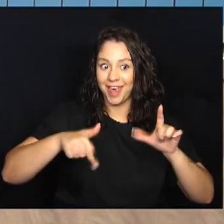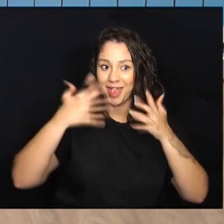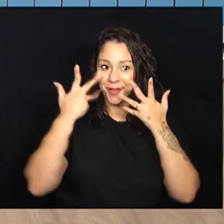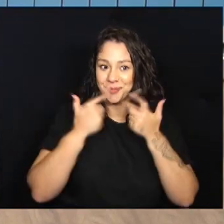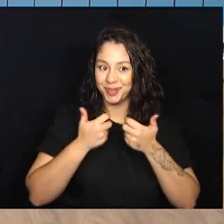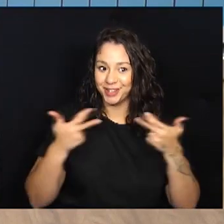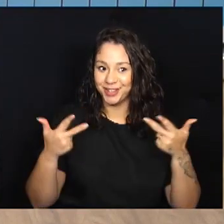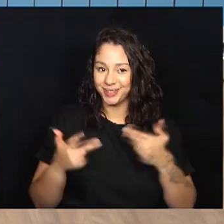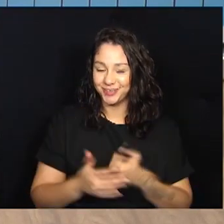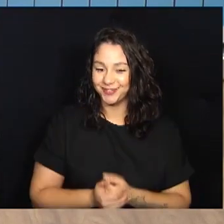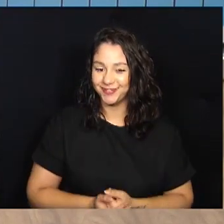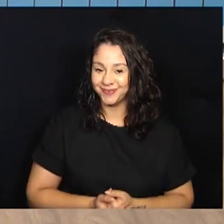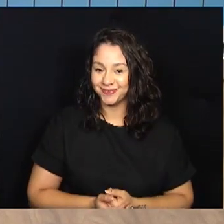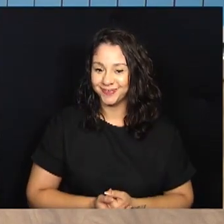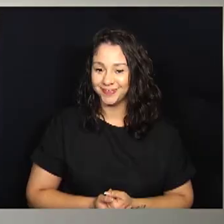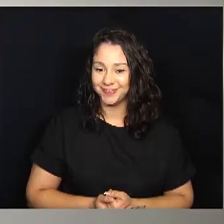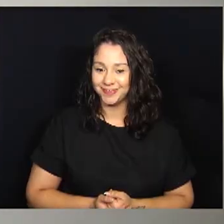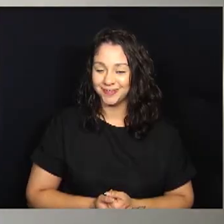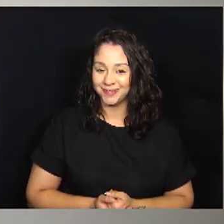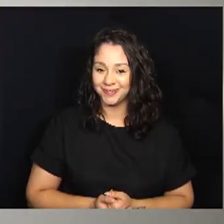bicho.